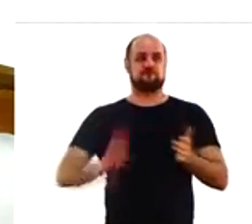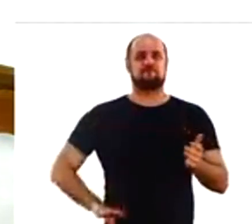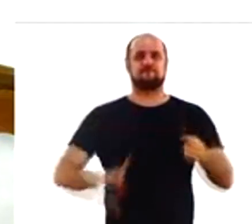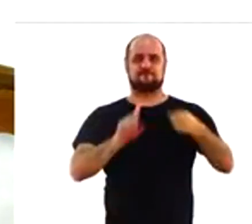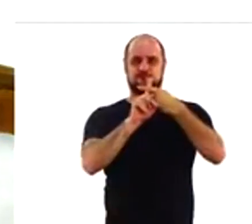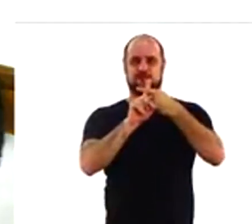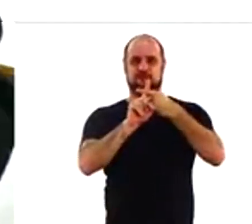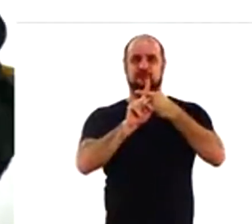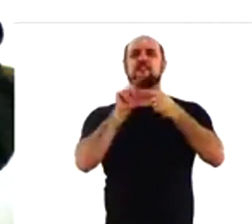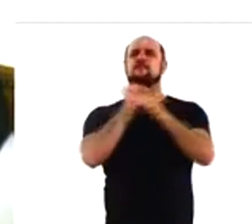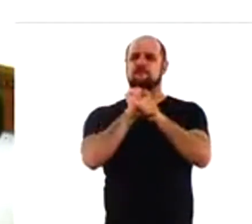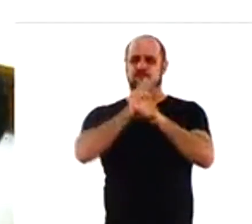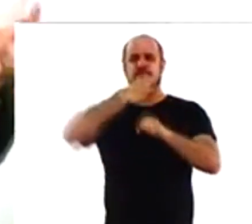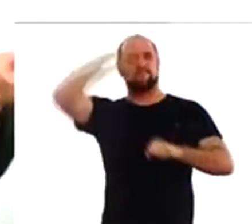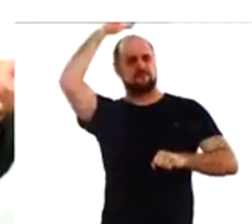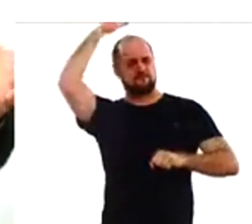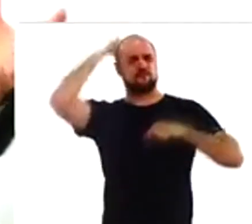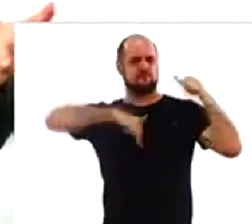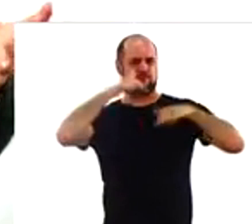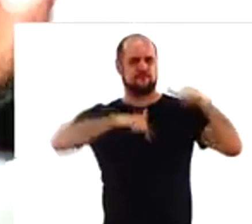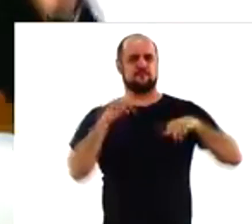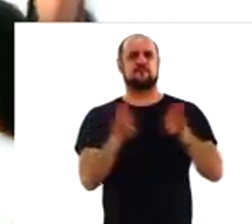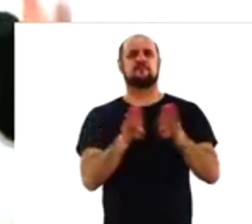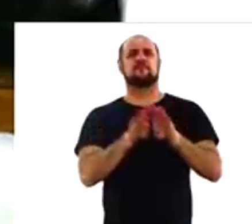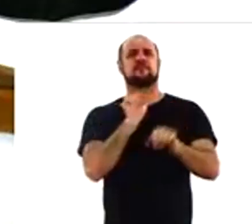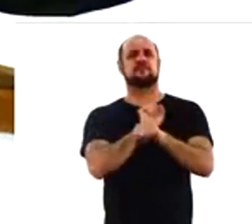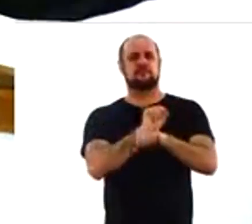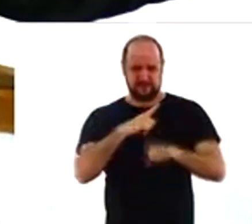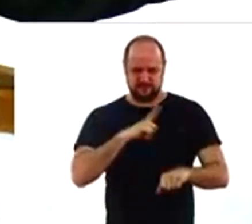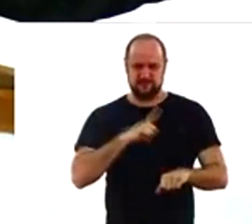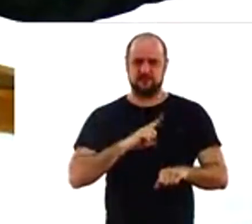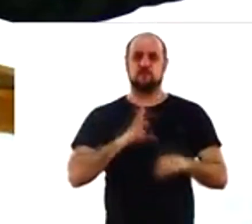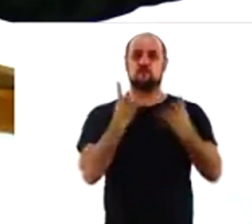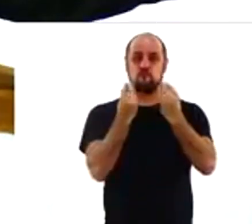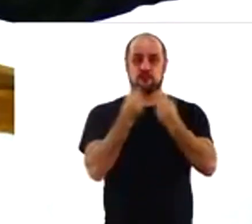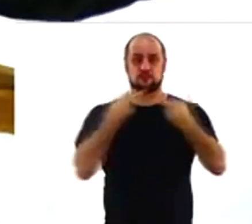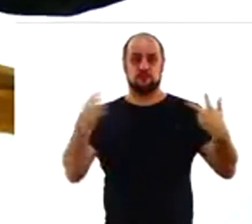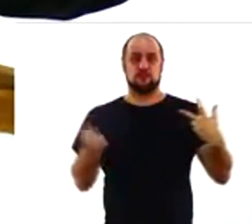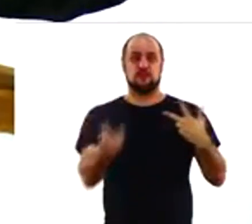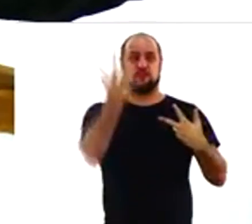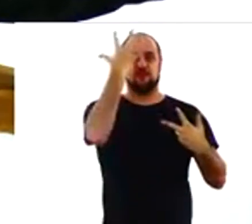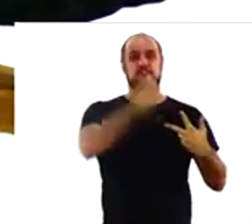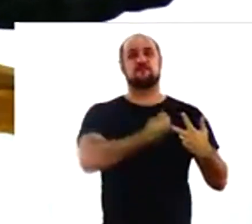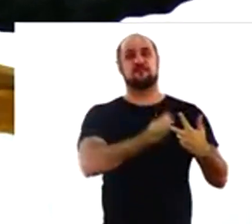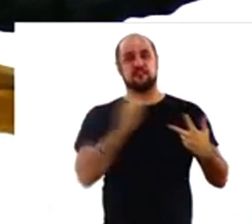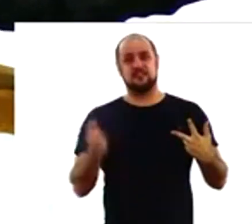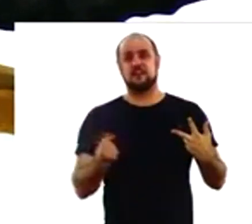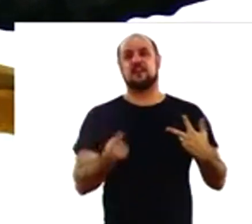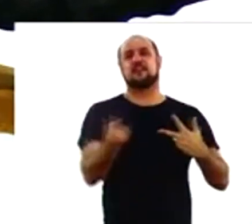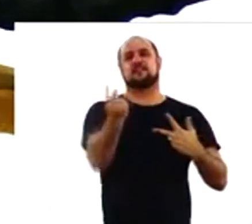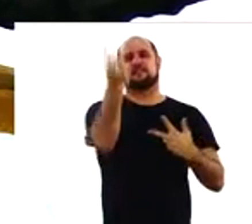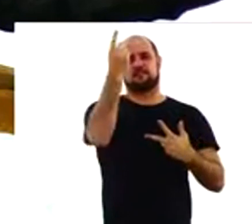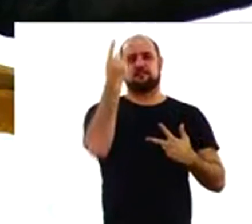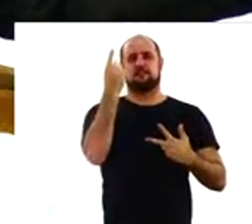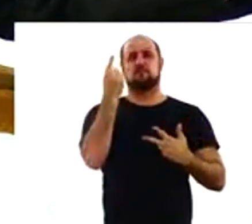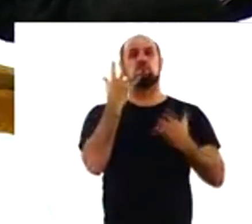com a esperança, aquela que ainda está por acontecer. Muito das coisas para a vida eterna do cristão ainda não